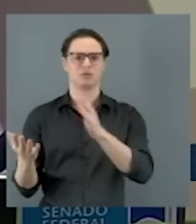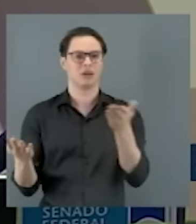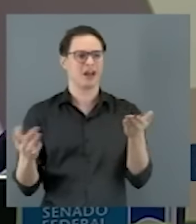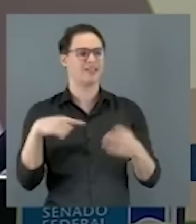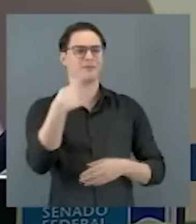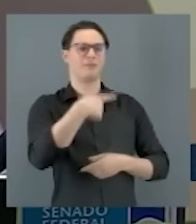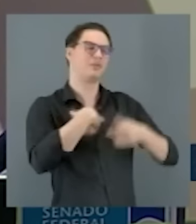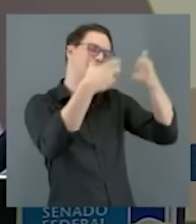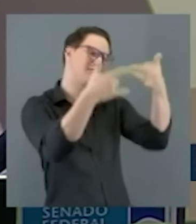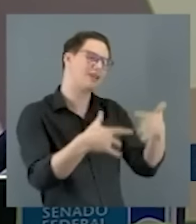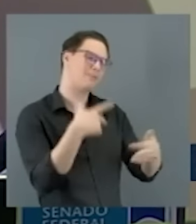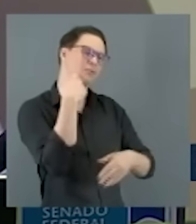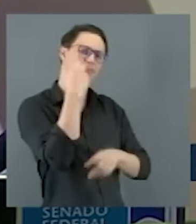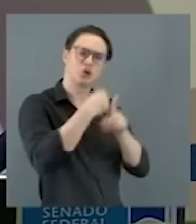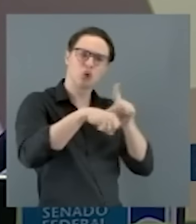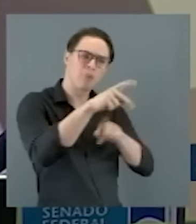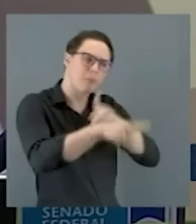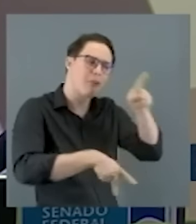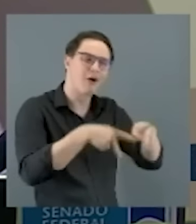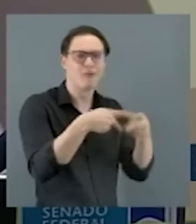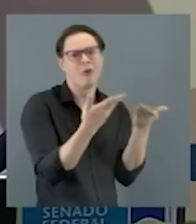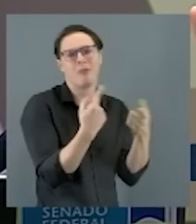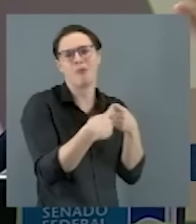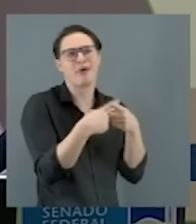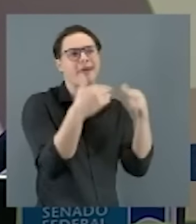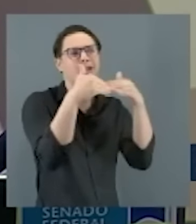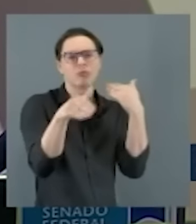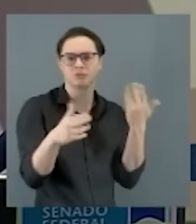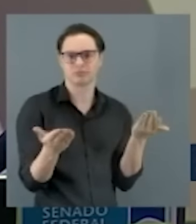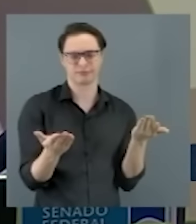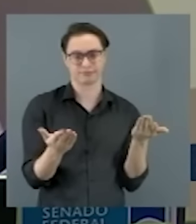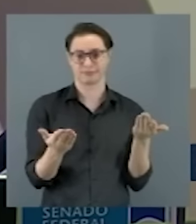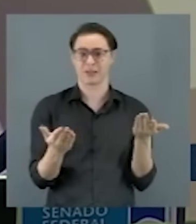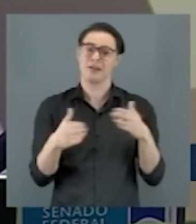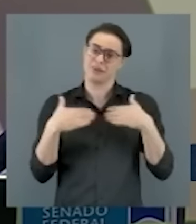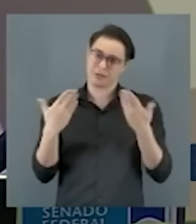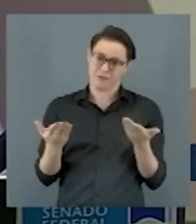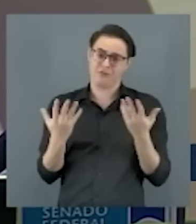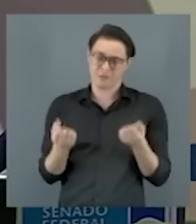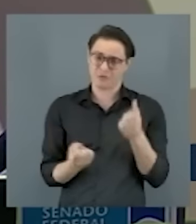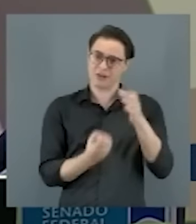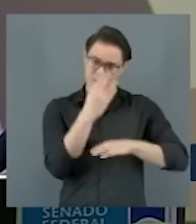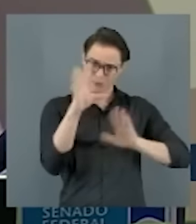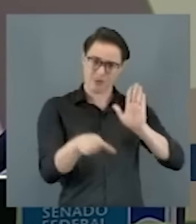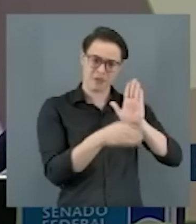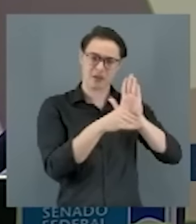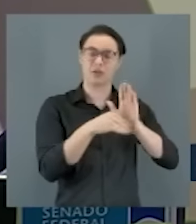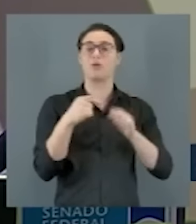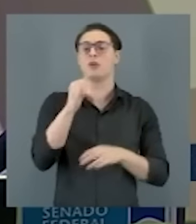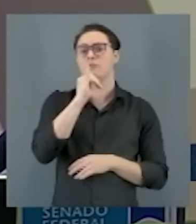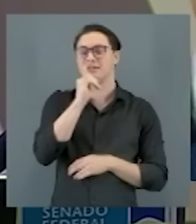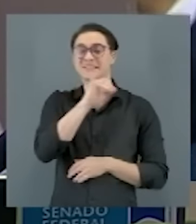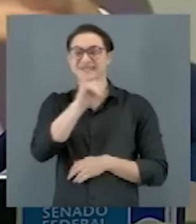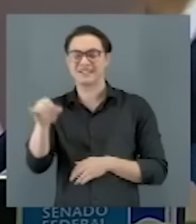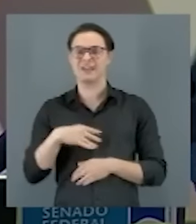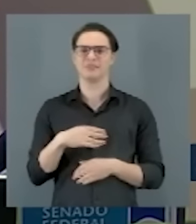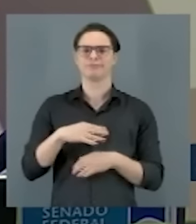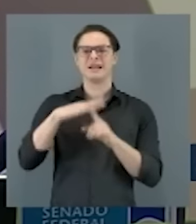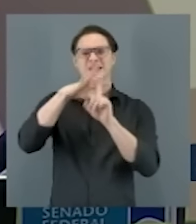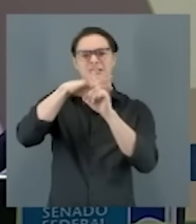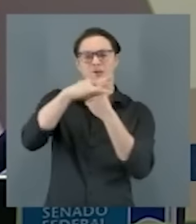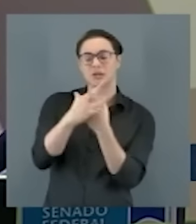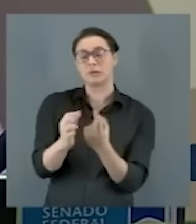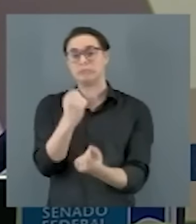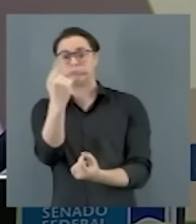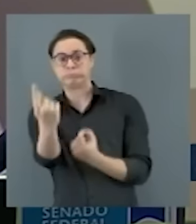descumprindo. Repito, diante de situações excepcionais, medidas excepcionais. Pandemia, crise no Rio Grande